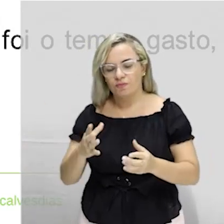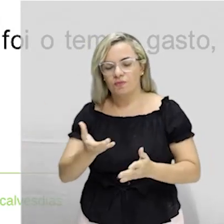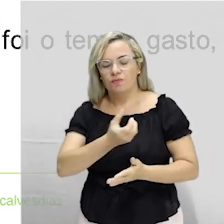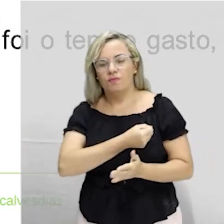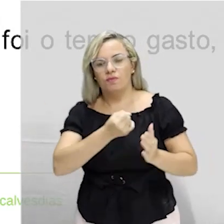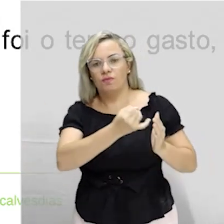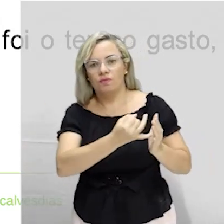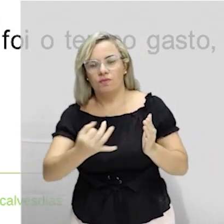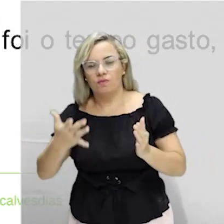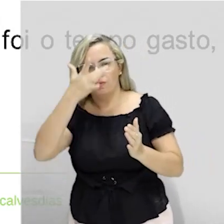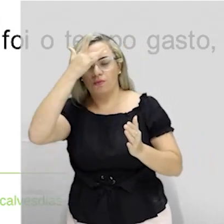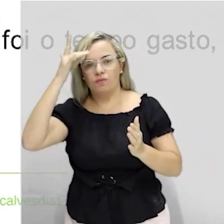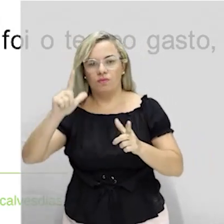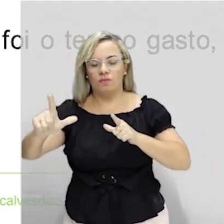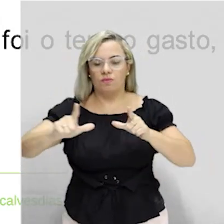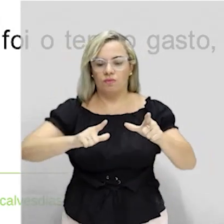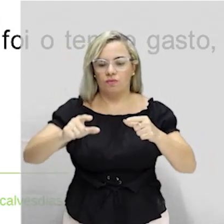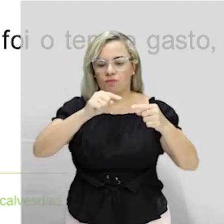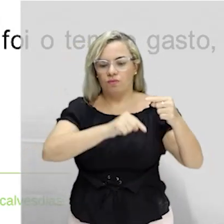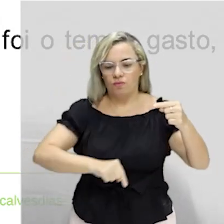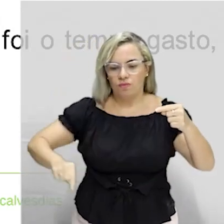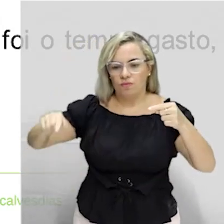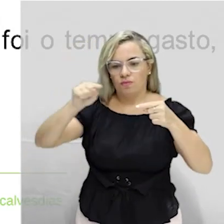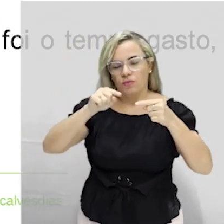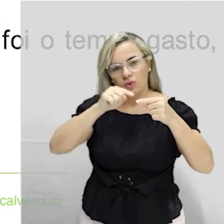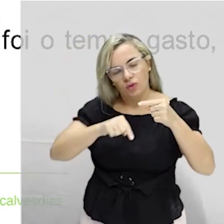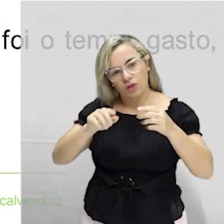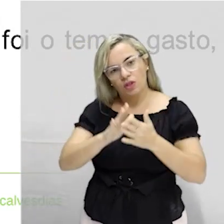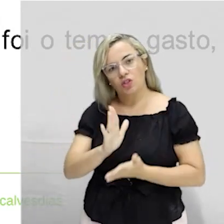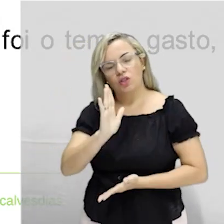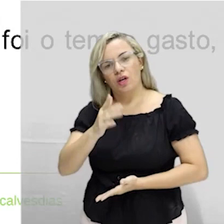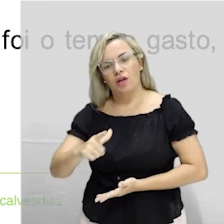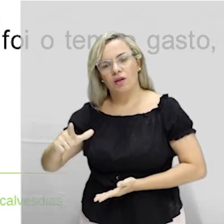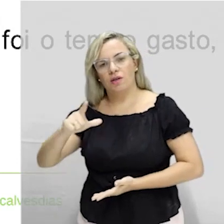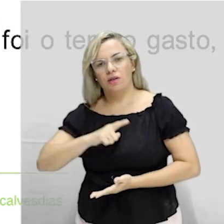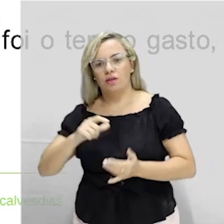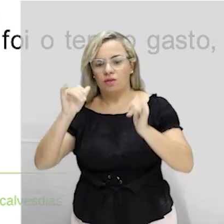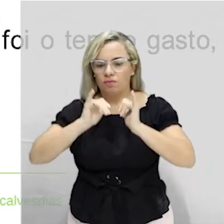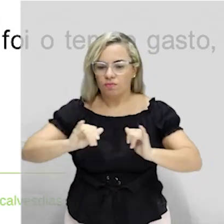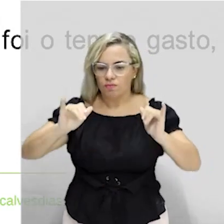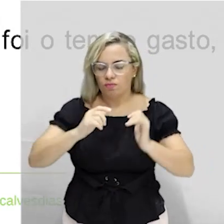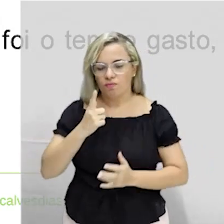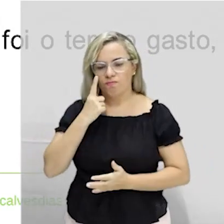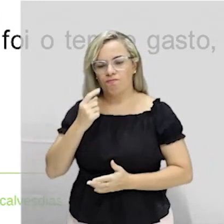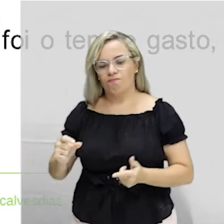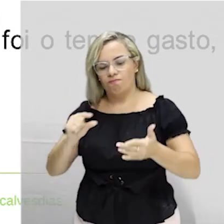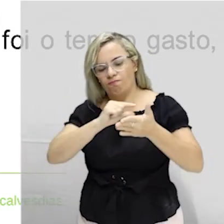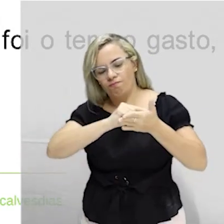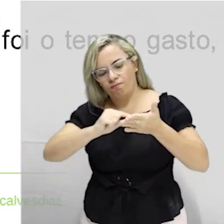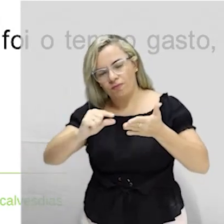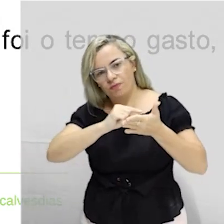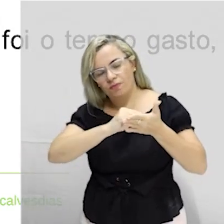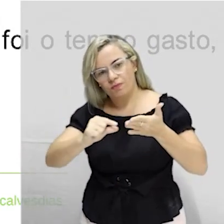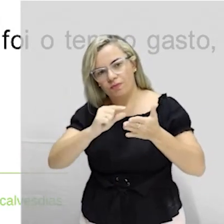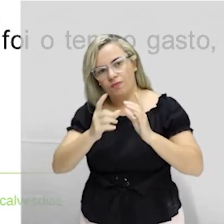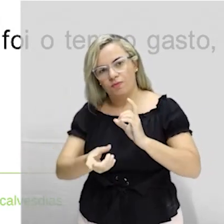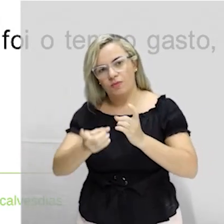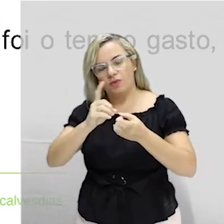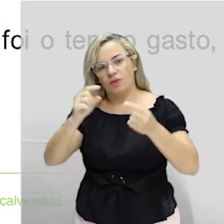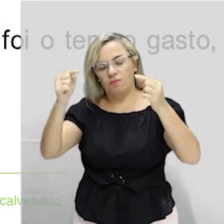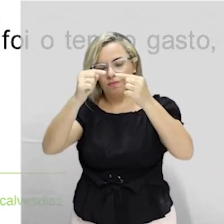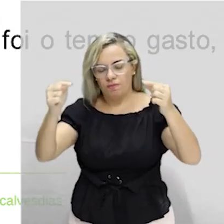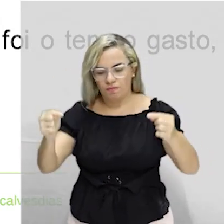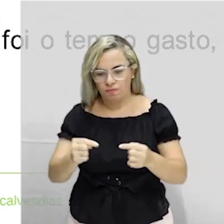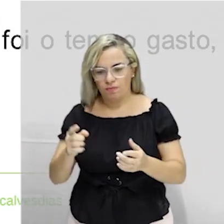de pessoas trabalhando nele. Ó, já tem outra informação interessante, tá? Sublinha aí, inversamente